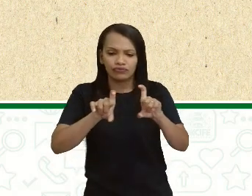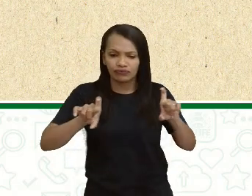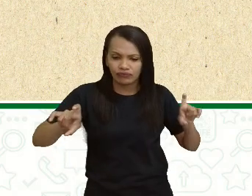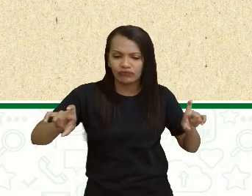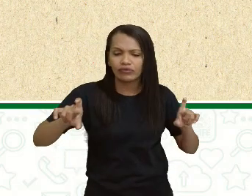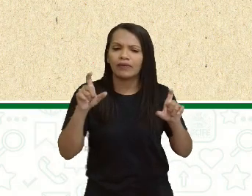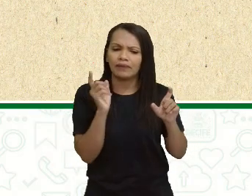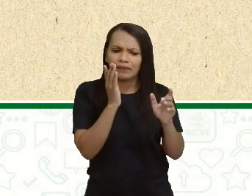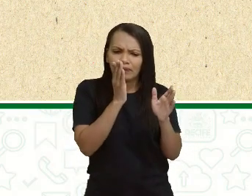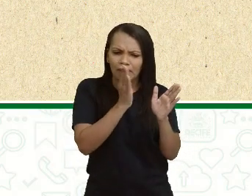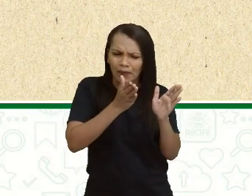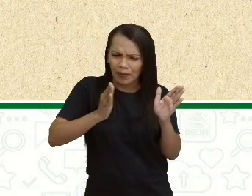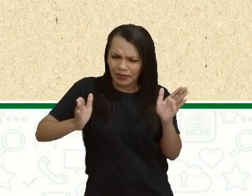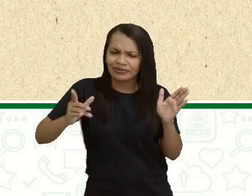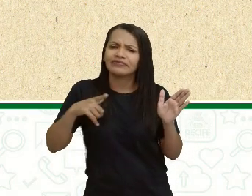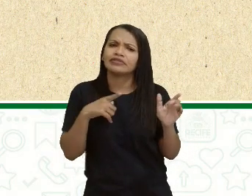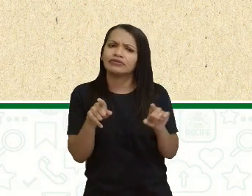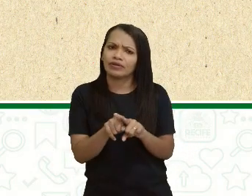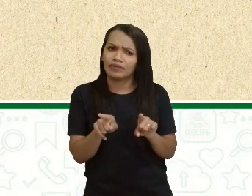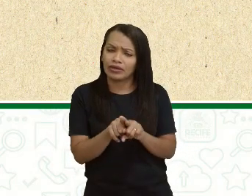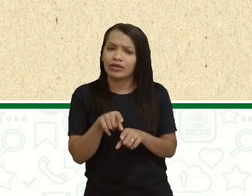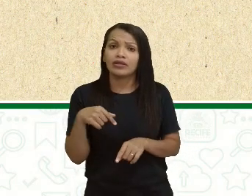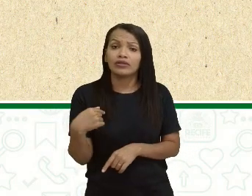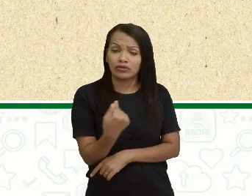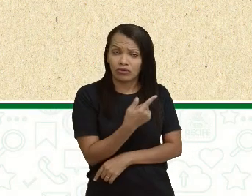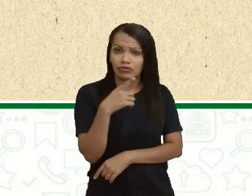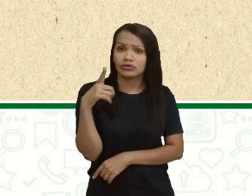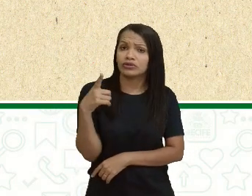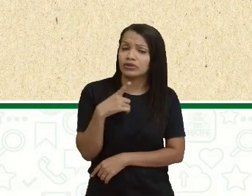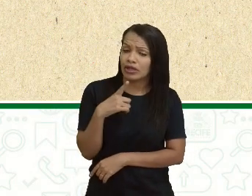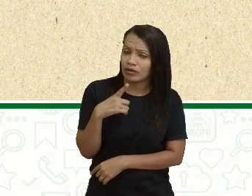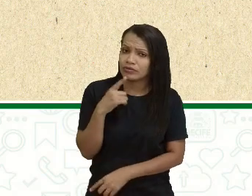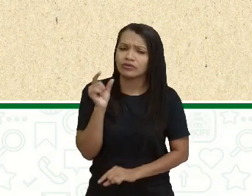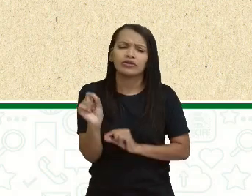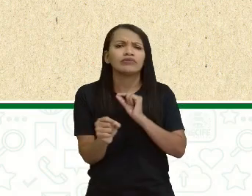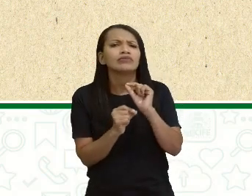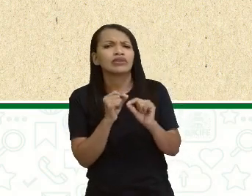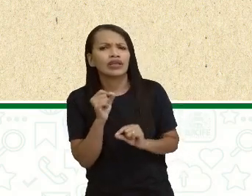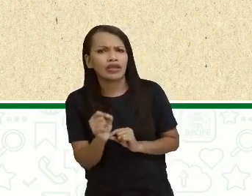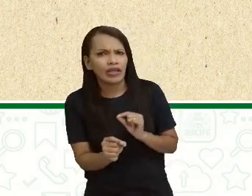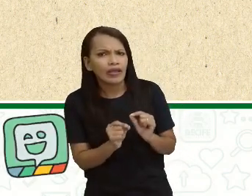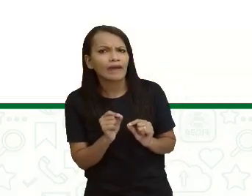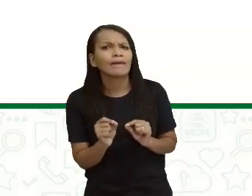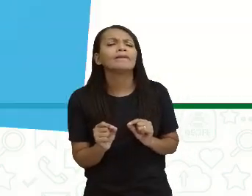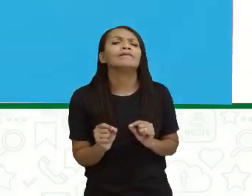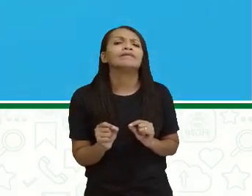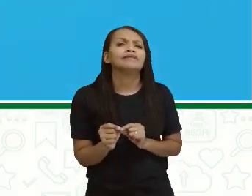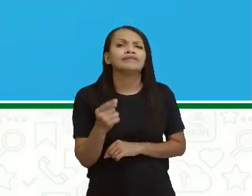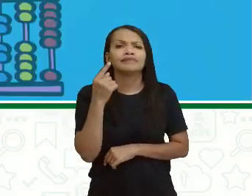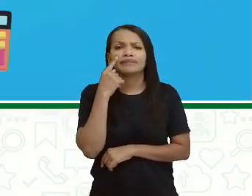isso? E nós temos que